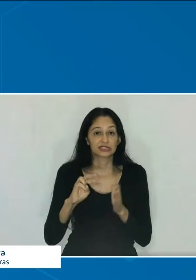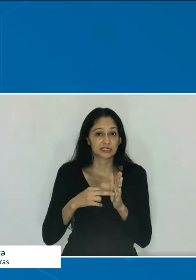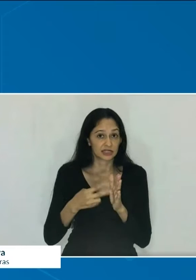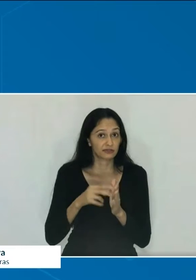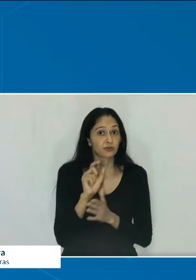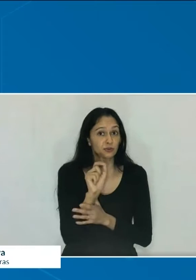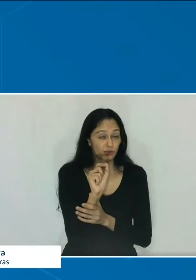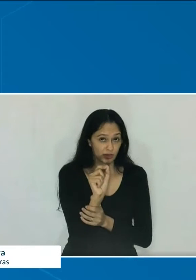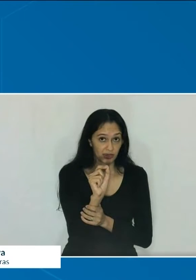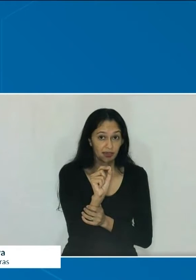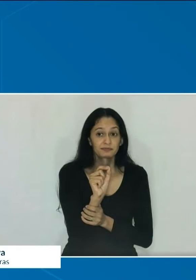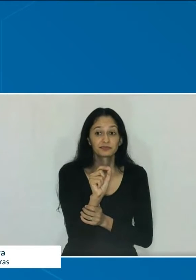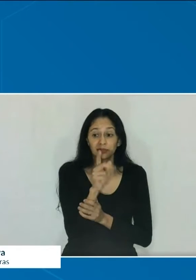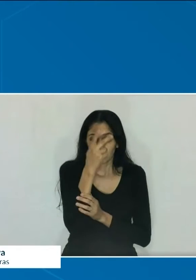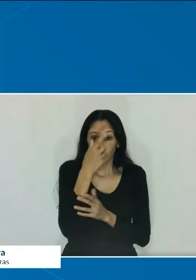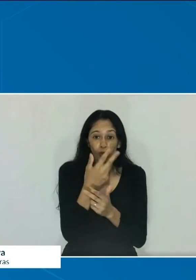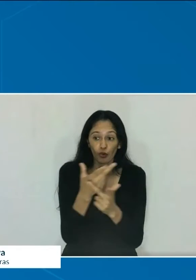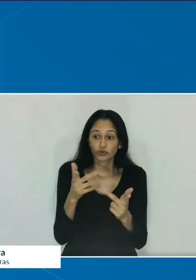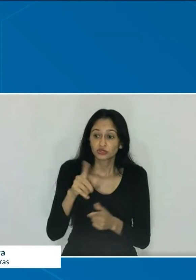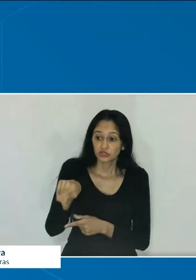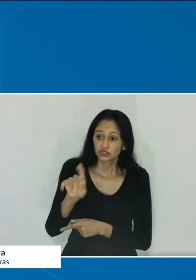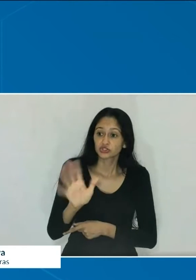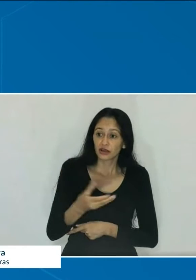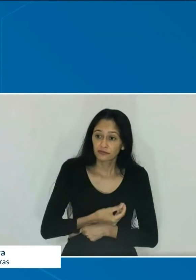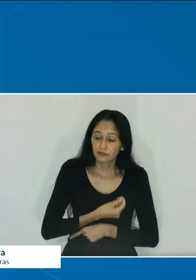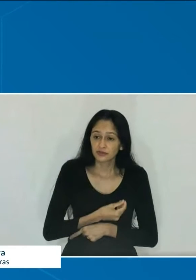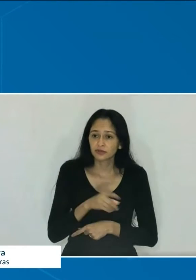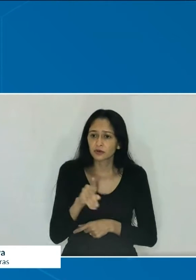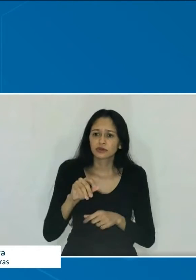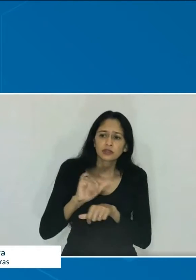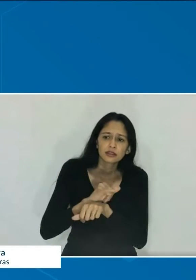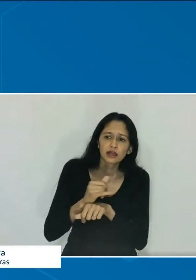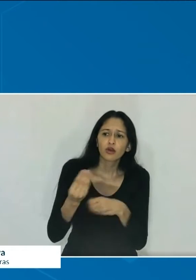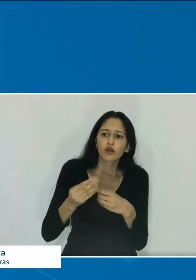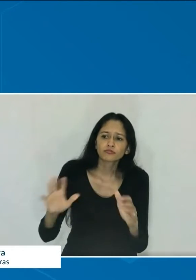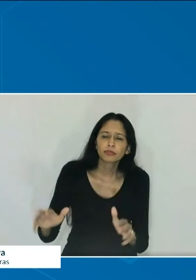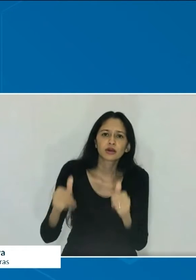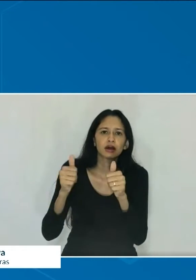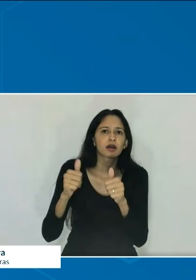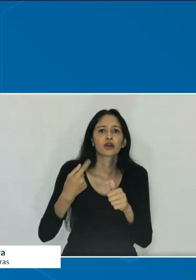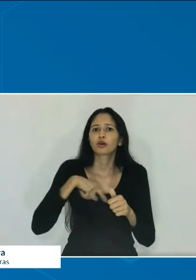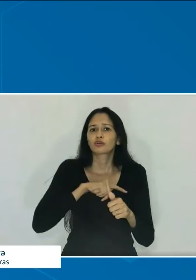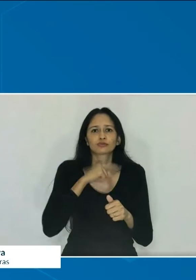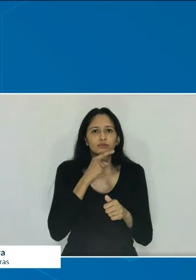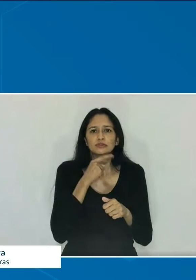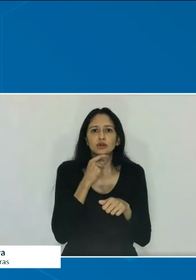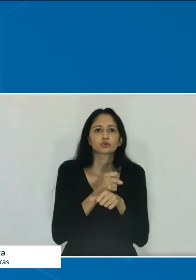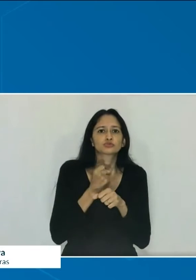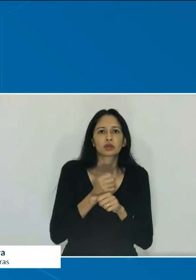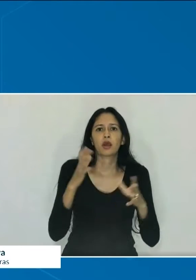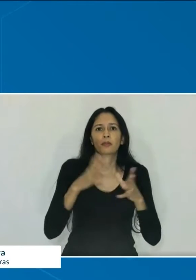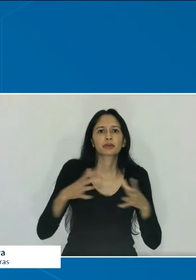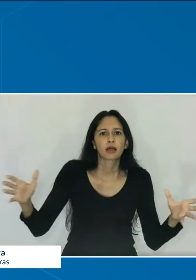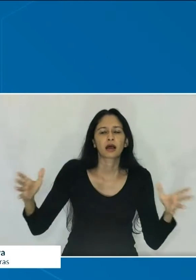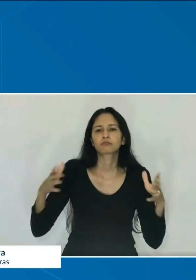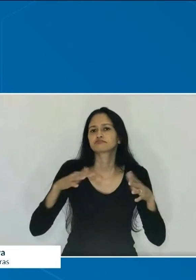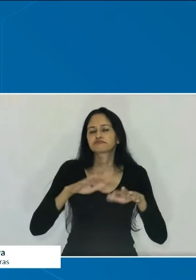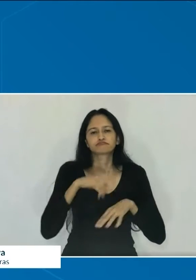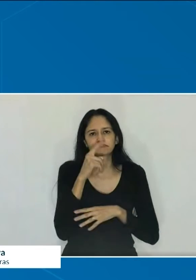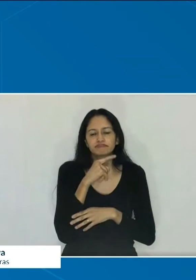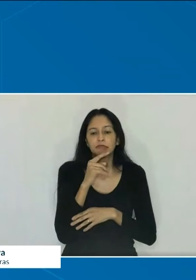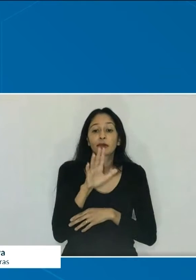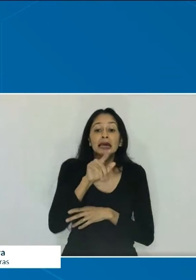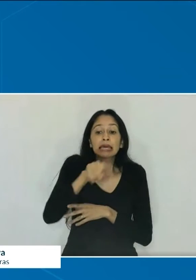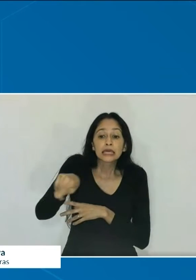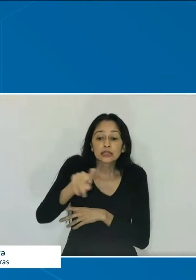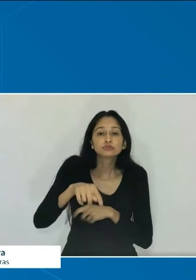já existentes, né, porque nós não temos dinheiro para expandir a infraestrutura de forma mais inteligente. E a